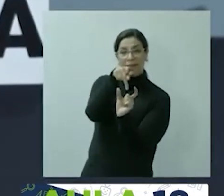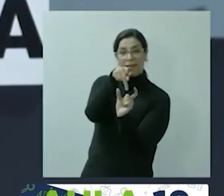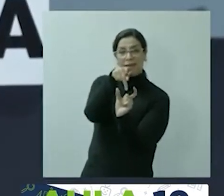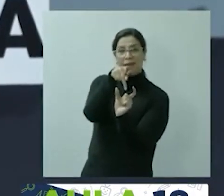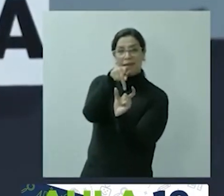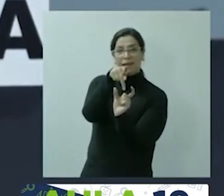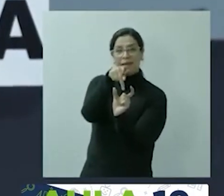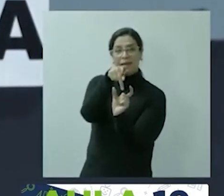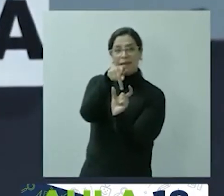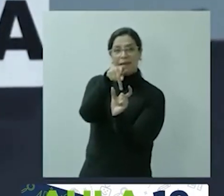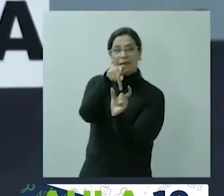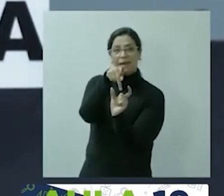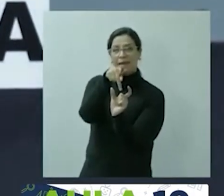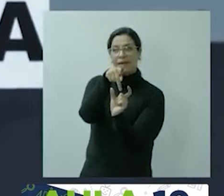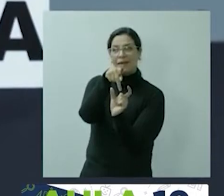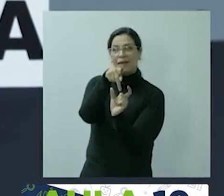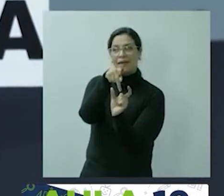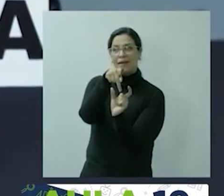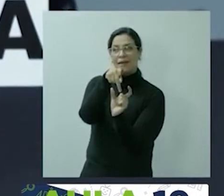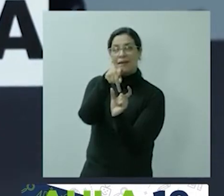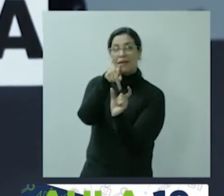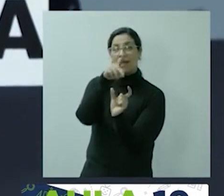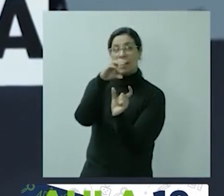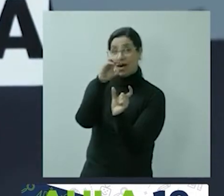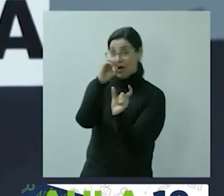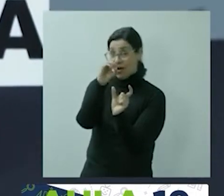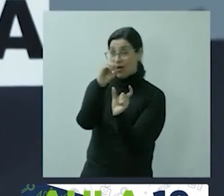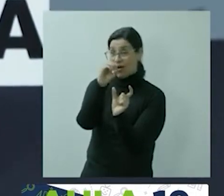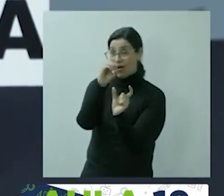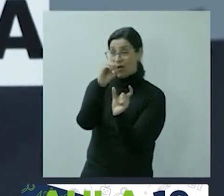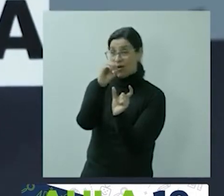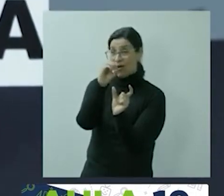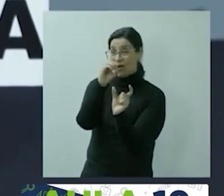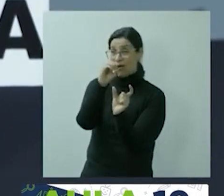P, pa, e a letra